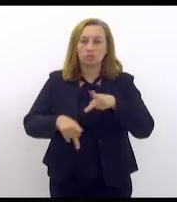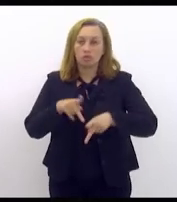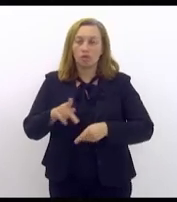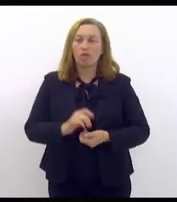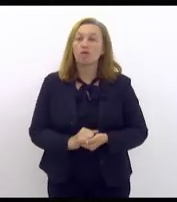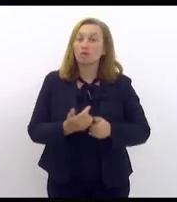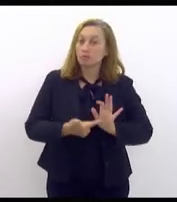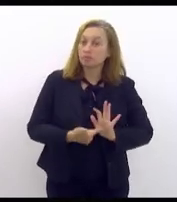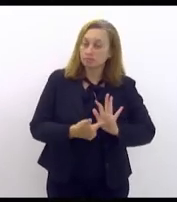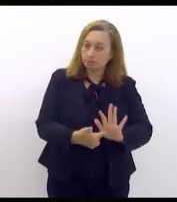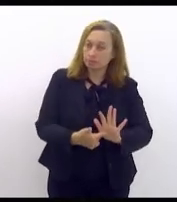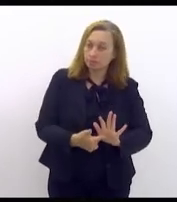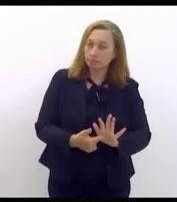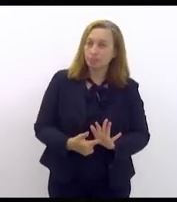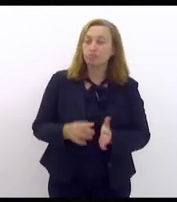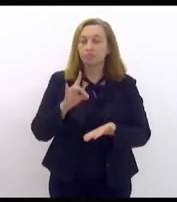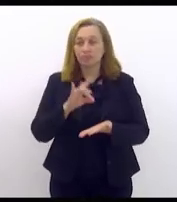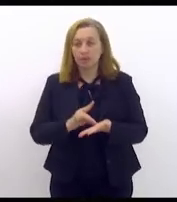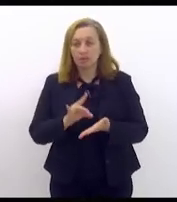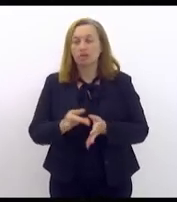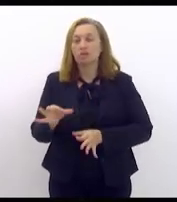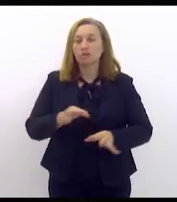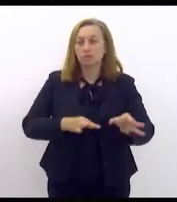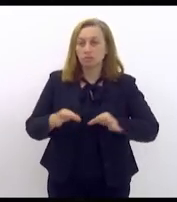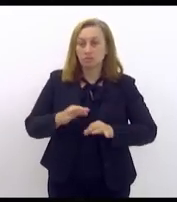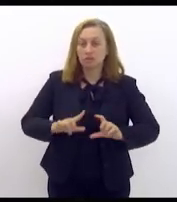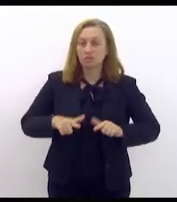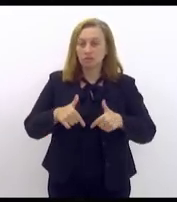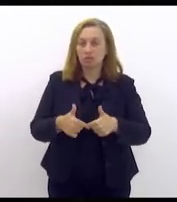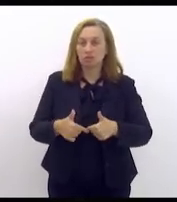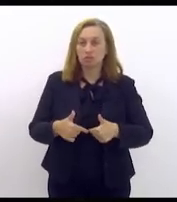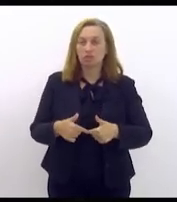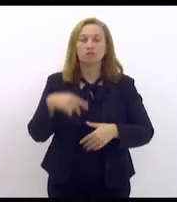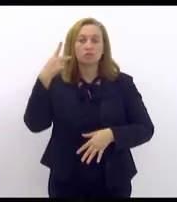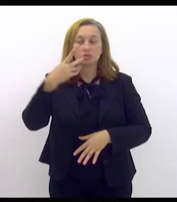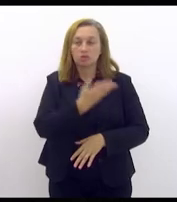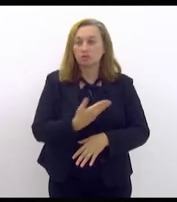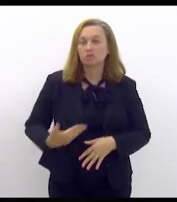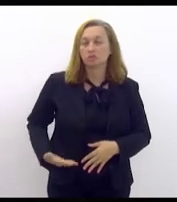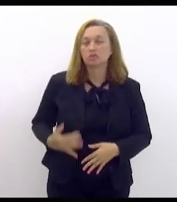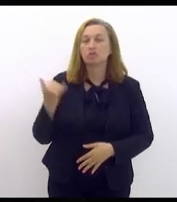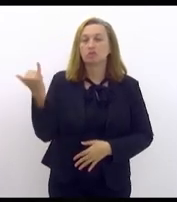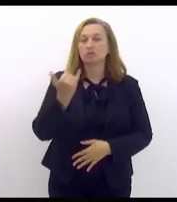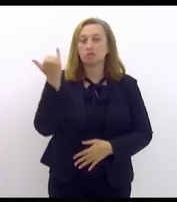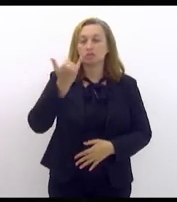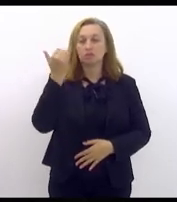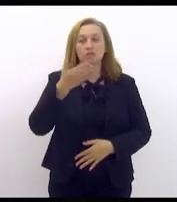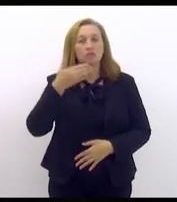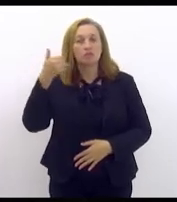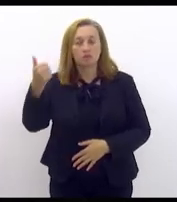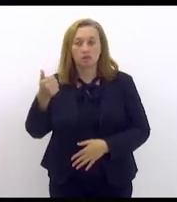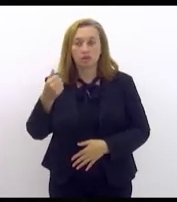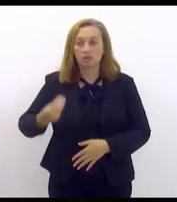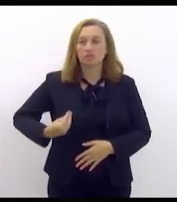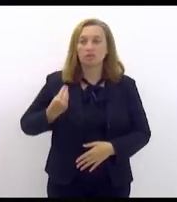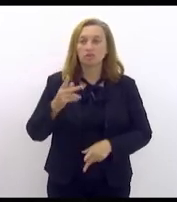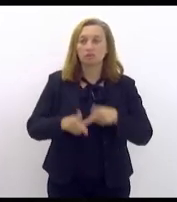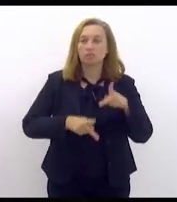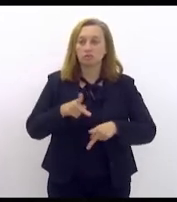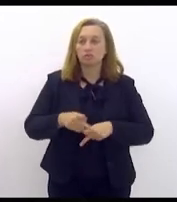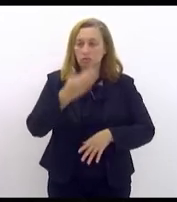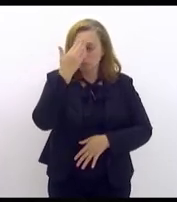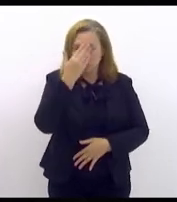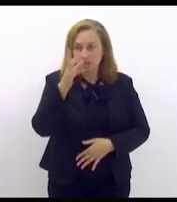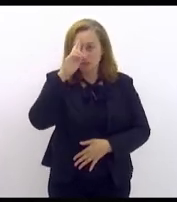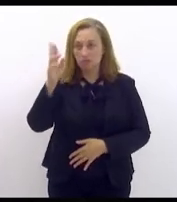e mostrar um real plano de ação para cumprir as políticas públicas tão importantes para melhorar a vida do nosso povo.